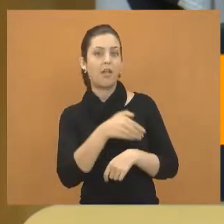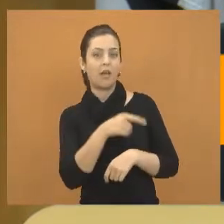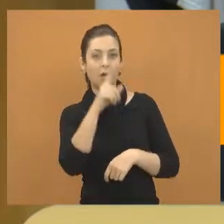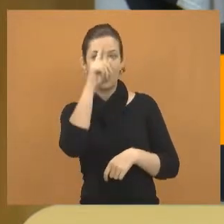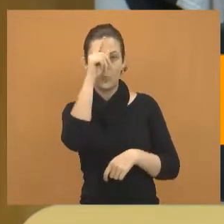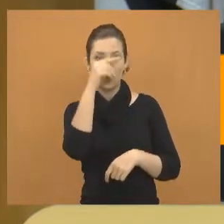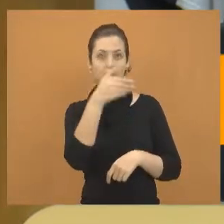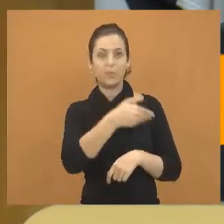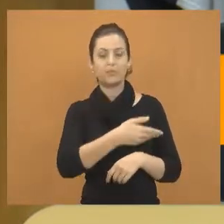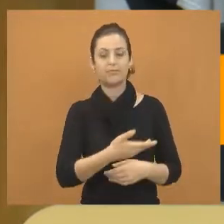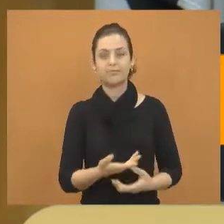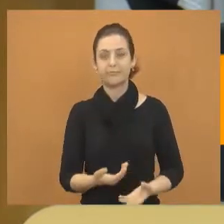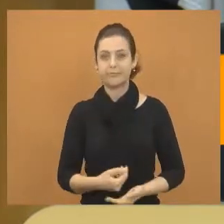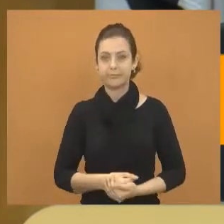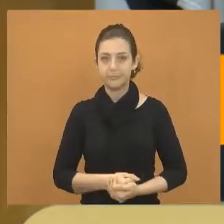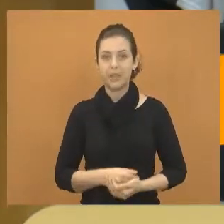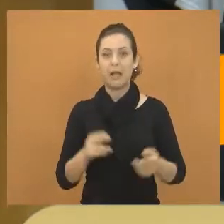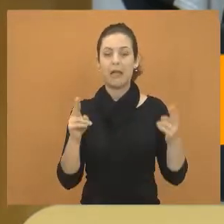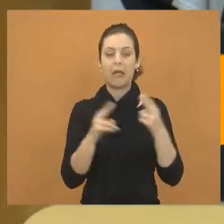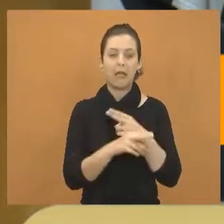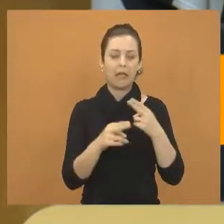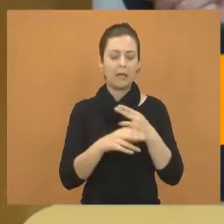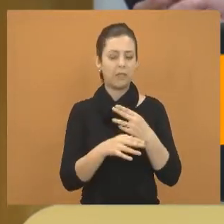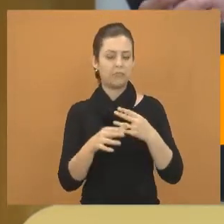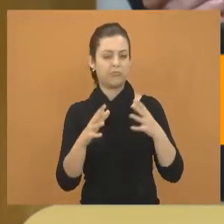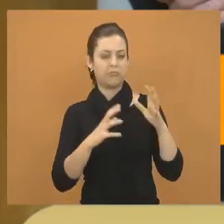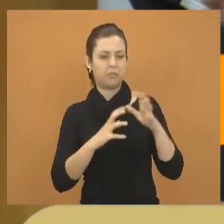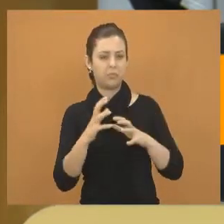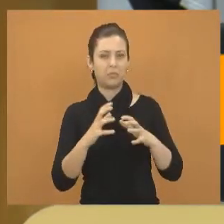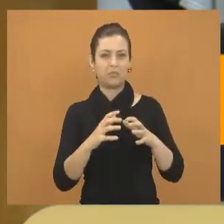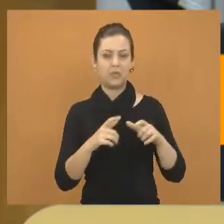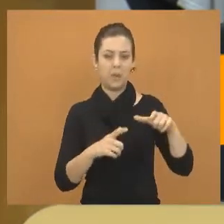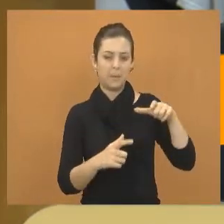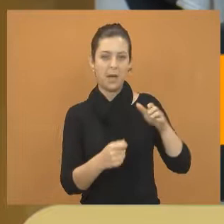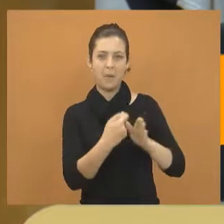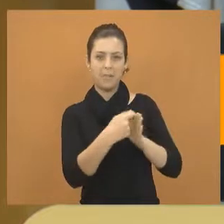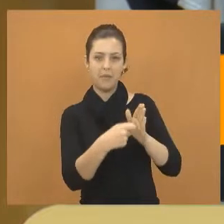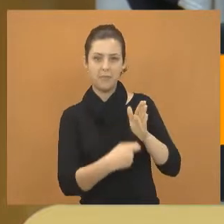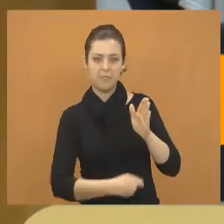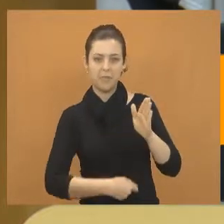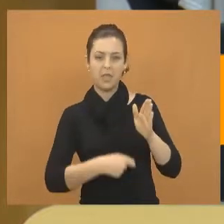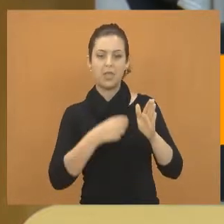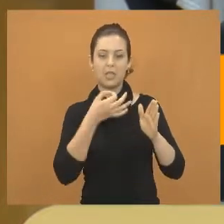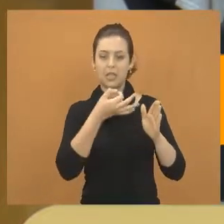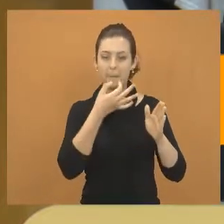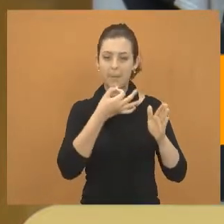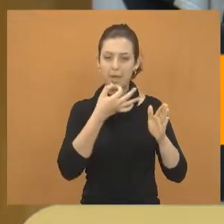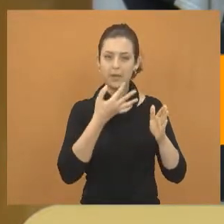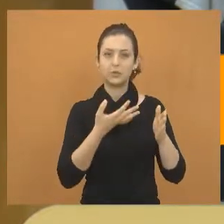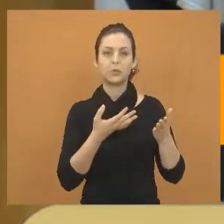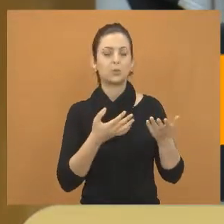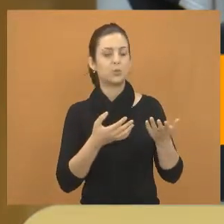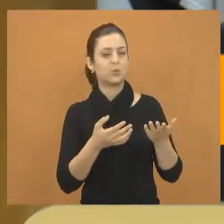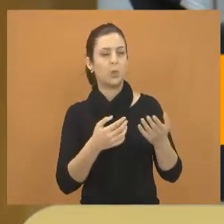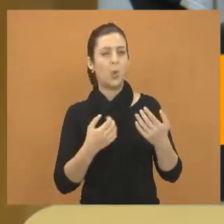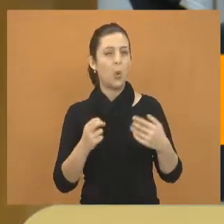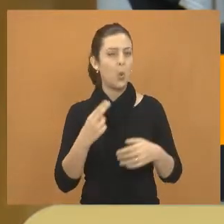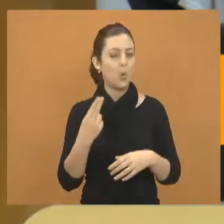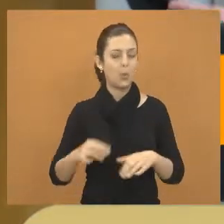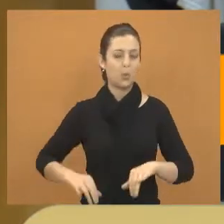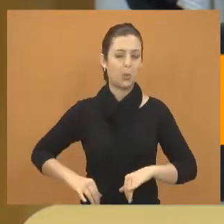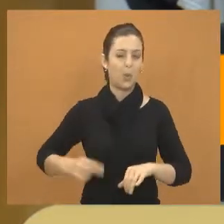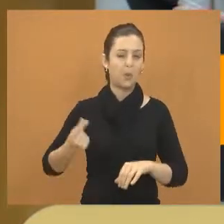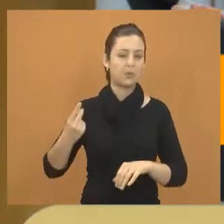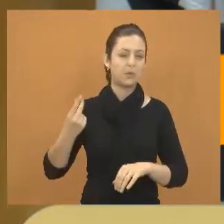procurar, às vezes, um serviço que é para atender urgência, emergência, para trocar uma receita, ou porque está com uma dor há muito tempo, e